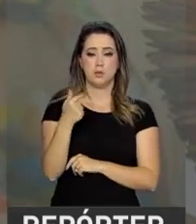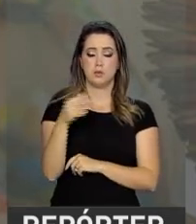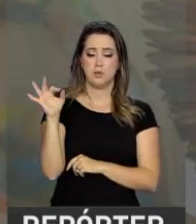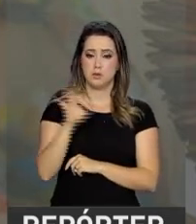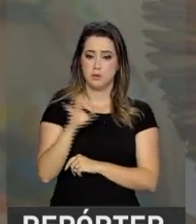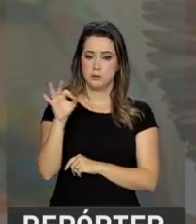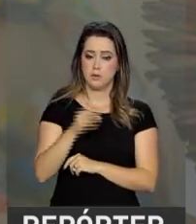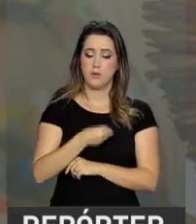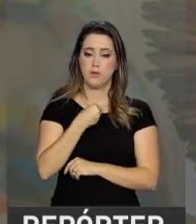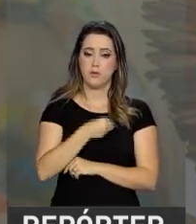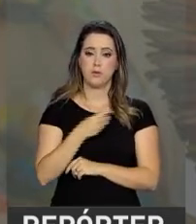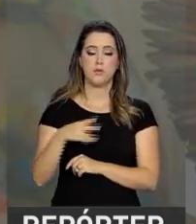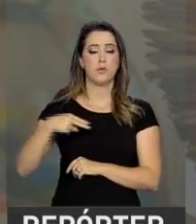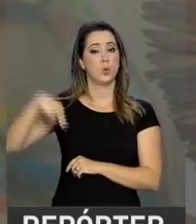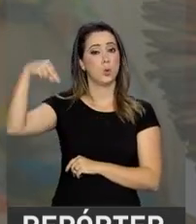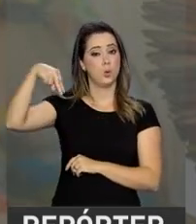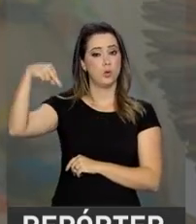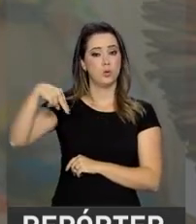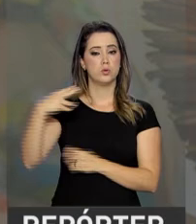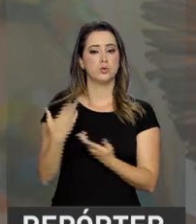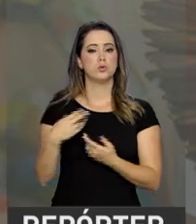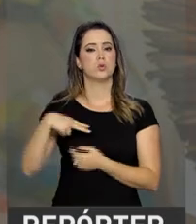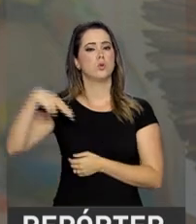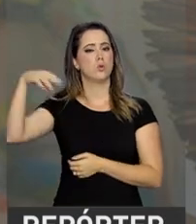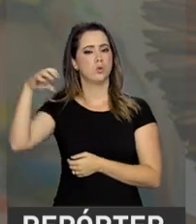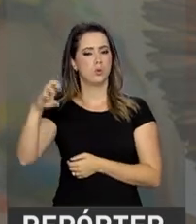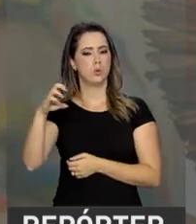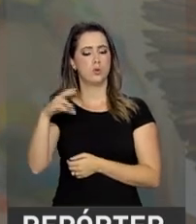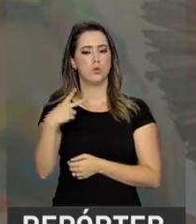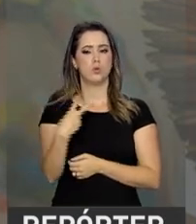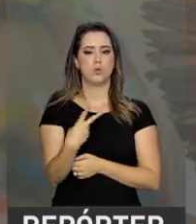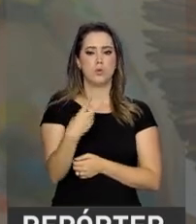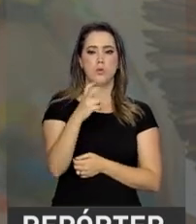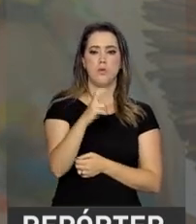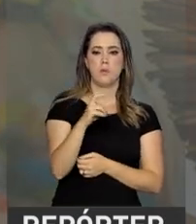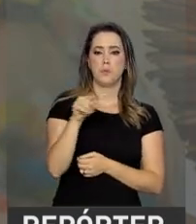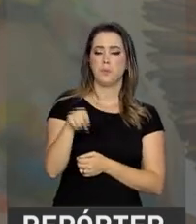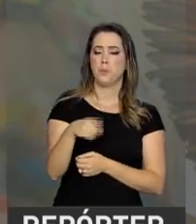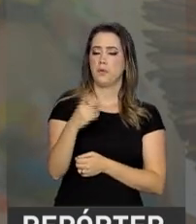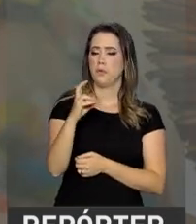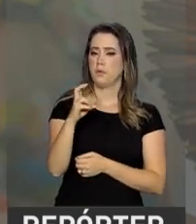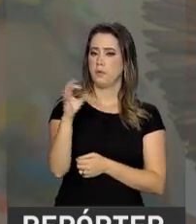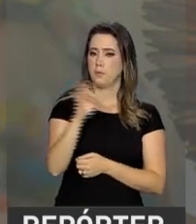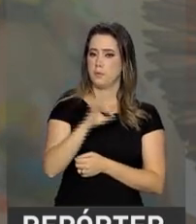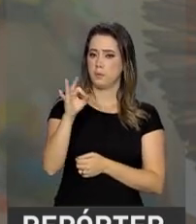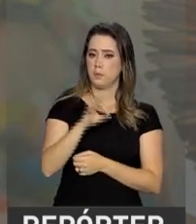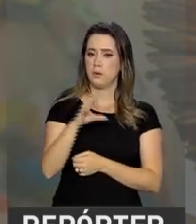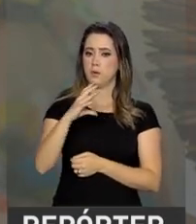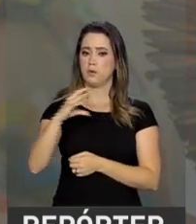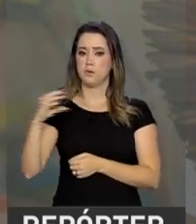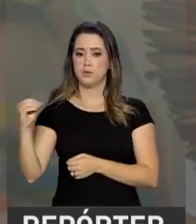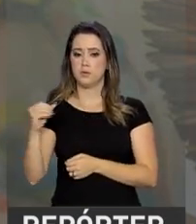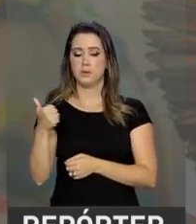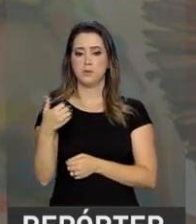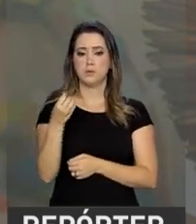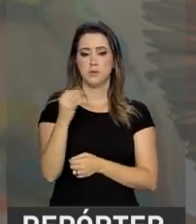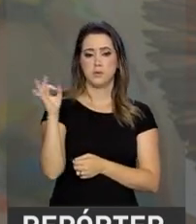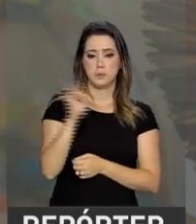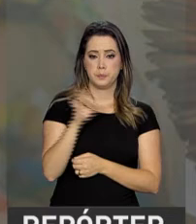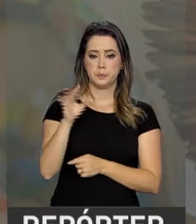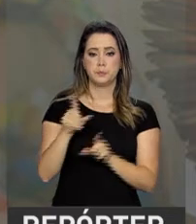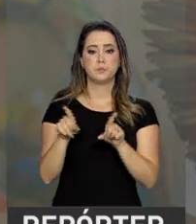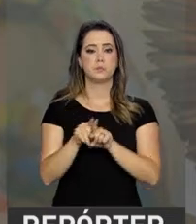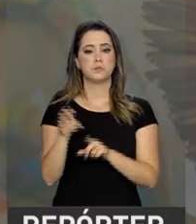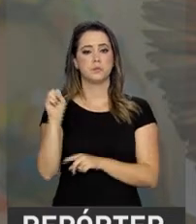37%, vive na região norte. O Nordeste abriga pouco mais de 25%. O Centro-Oeste,